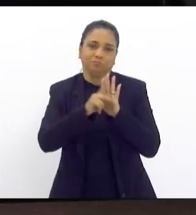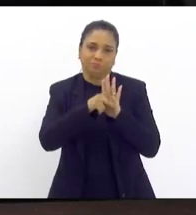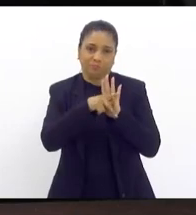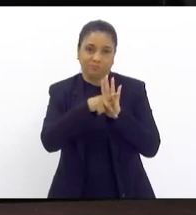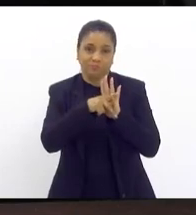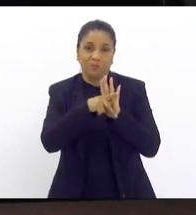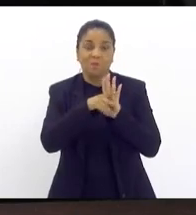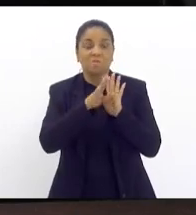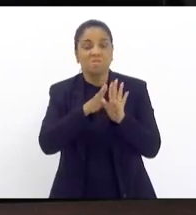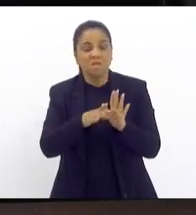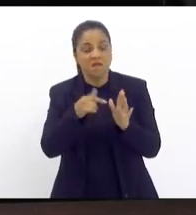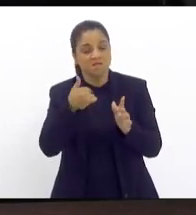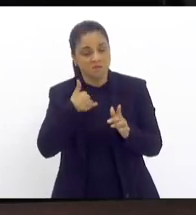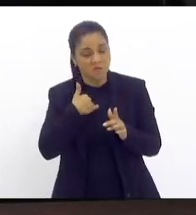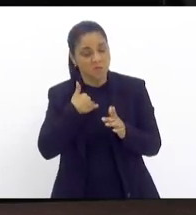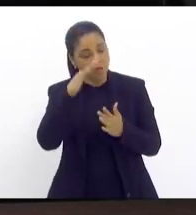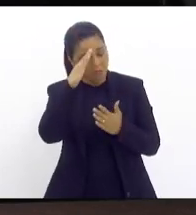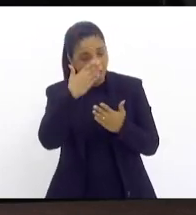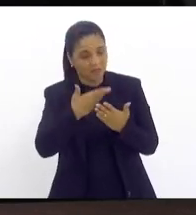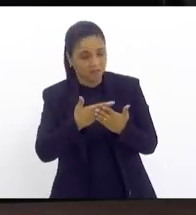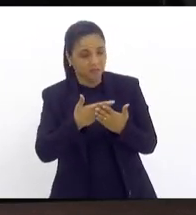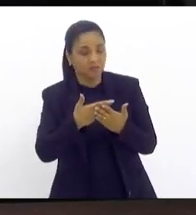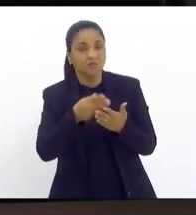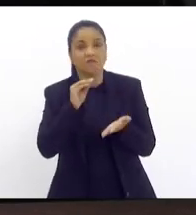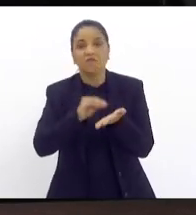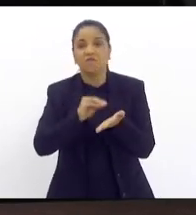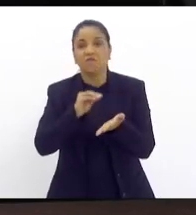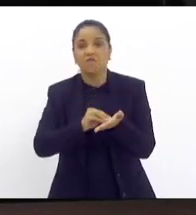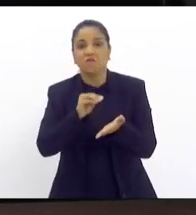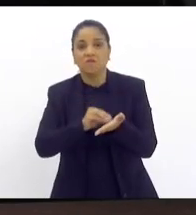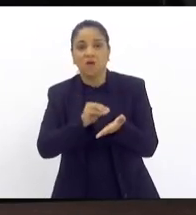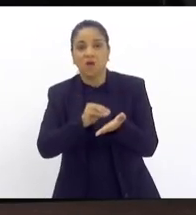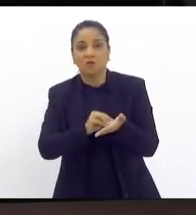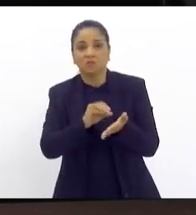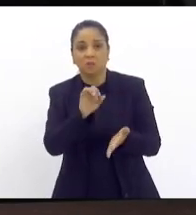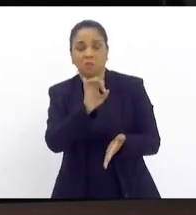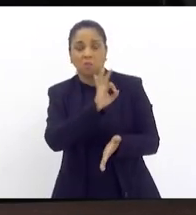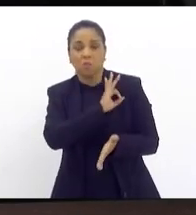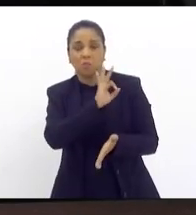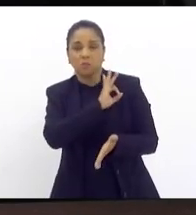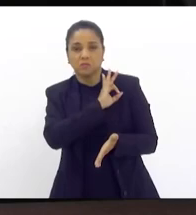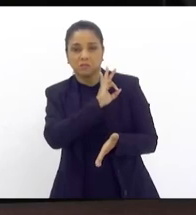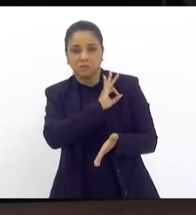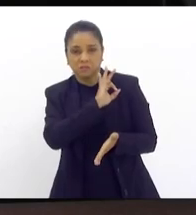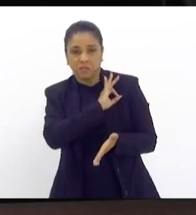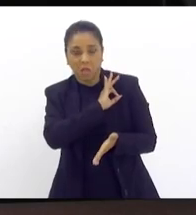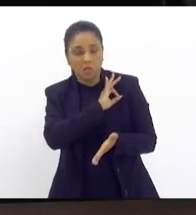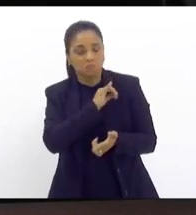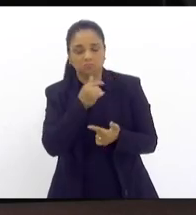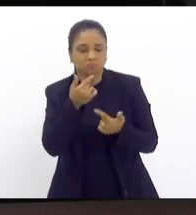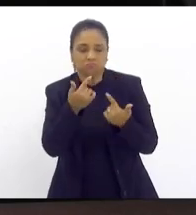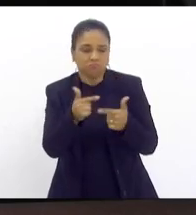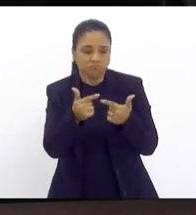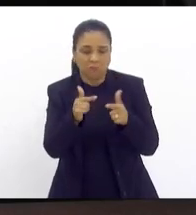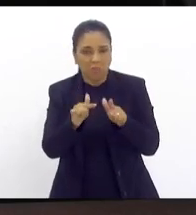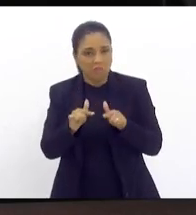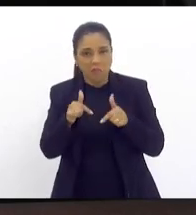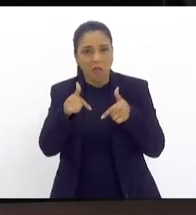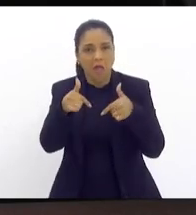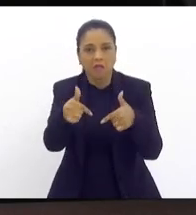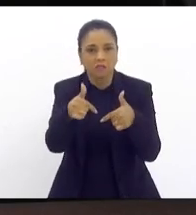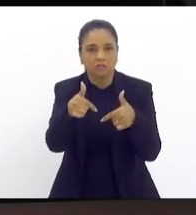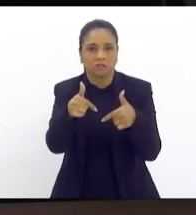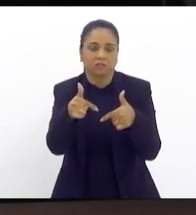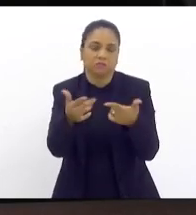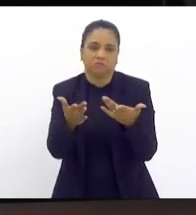eu por falta de policiais militares a gente não tem visto né a operacionalização do mesmo